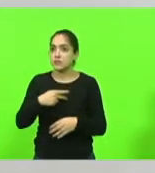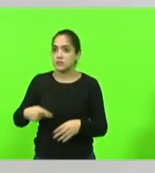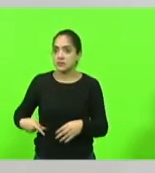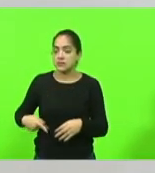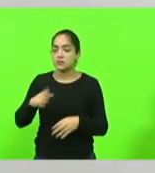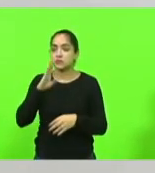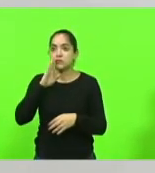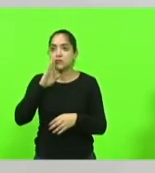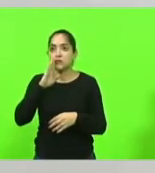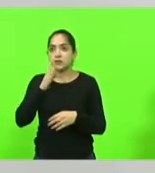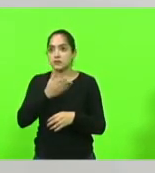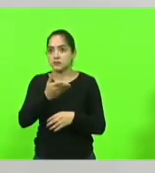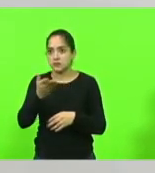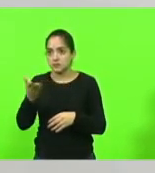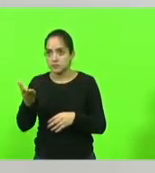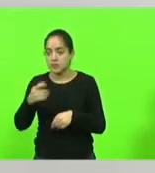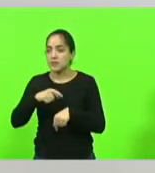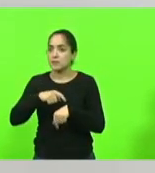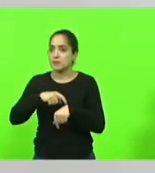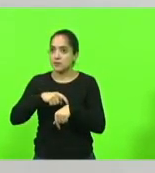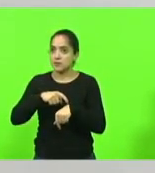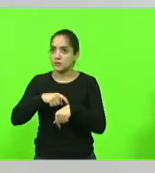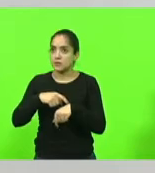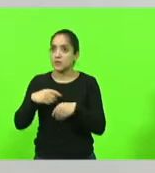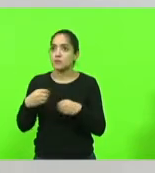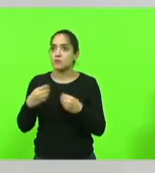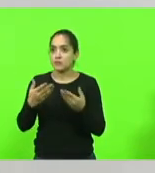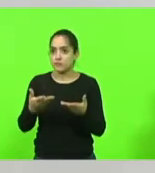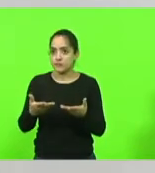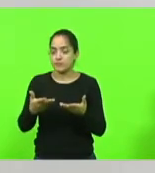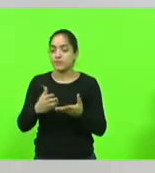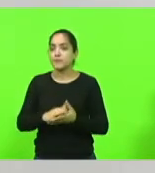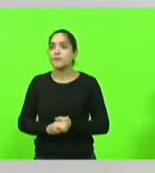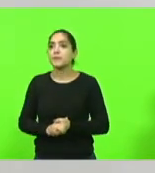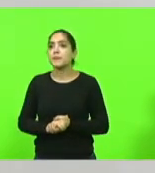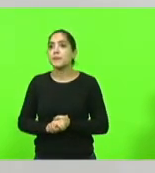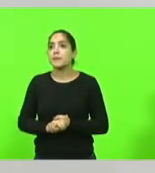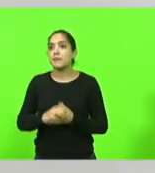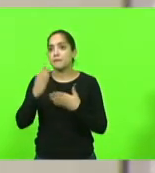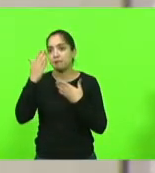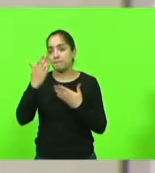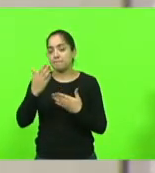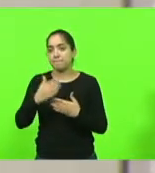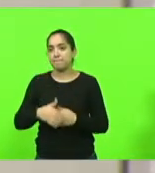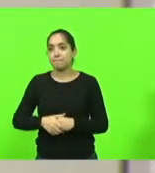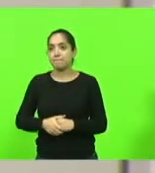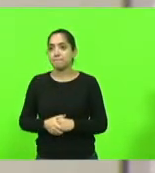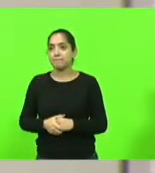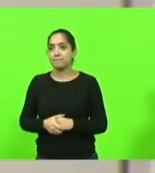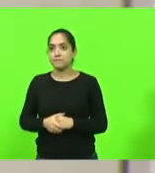também, pelo tempo que nos forneceu, e obrigado a todos.